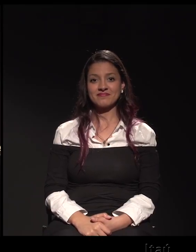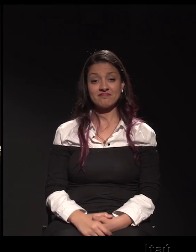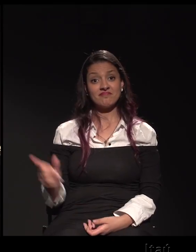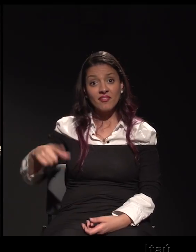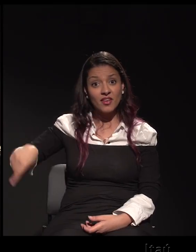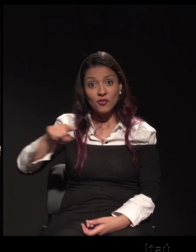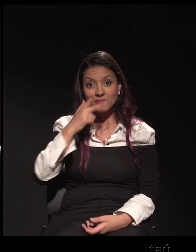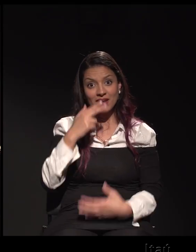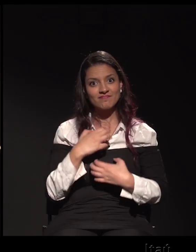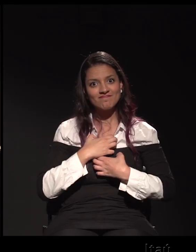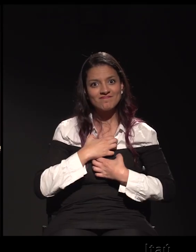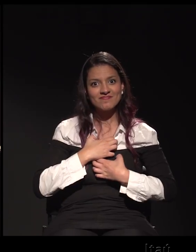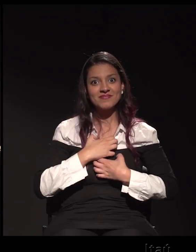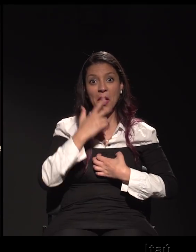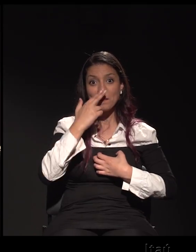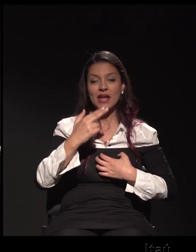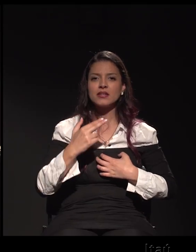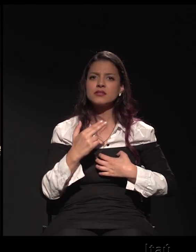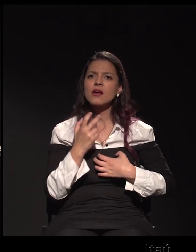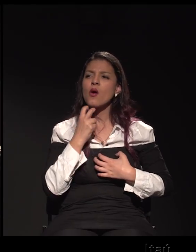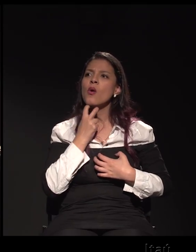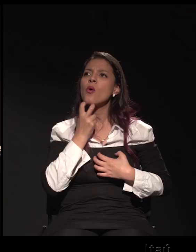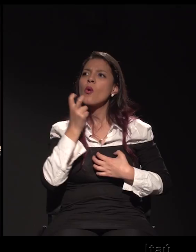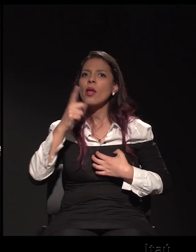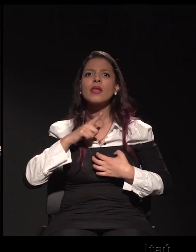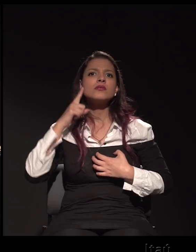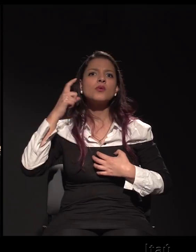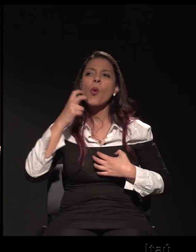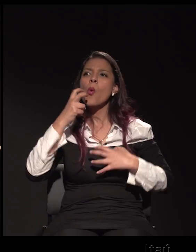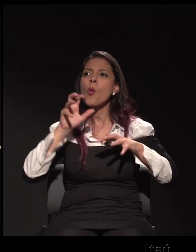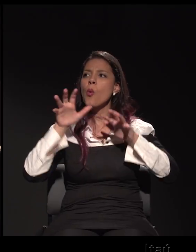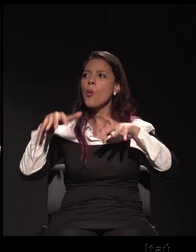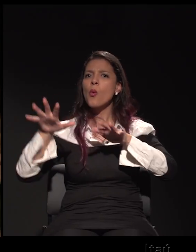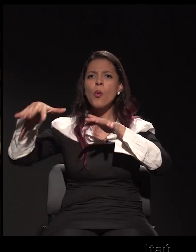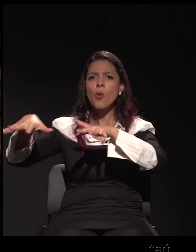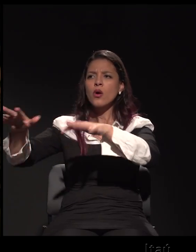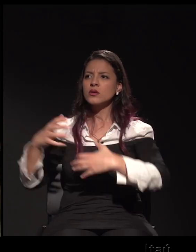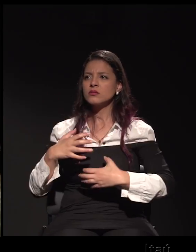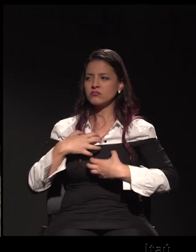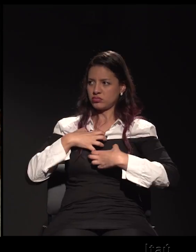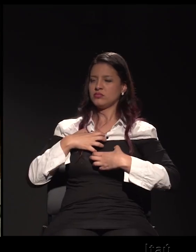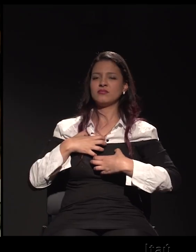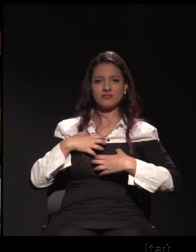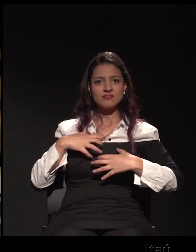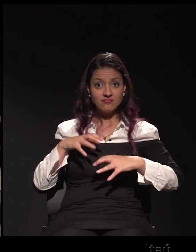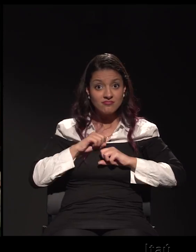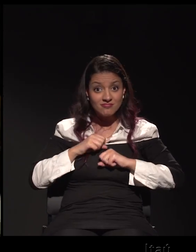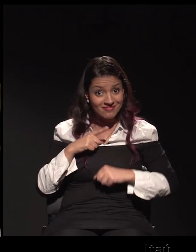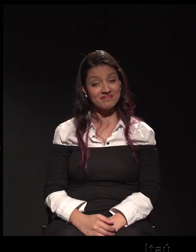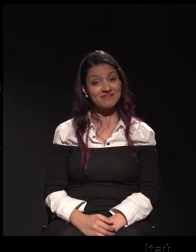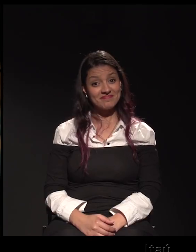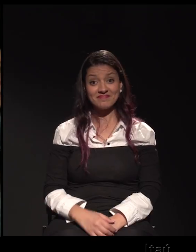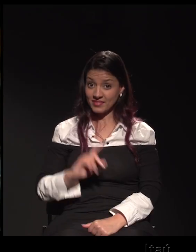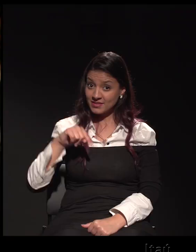Vocês estão conseguindo sentir o som se movimentar por esse ambiente interno? Então, a gente já pode passar